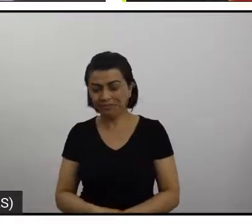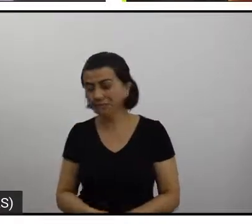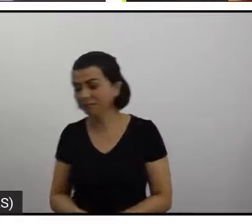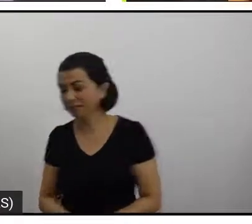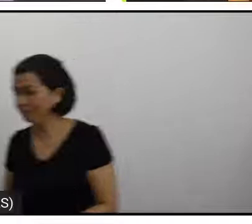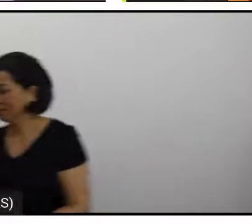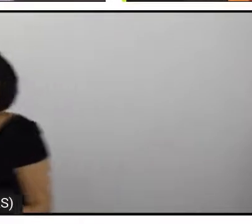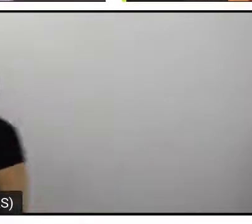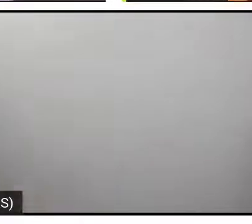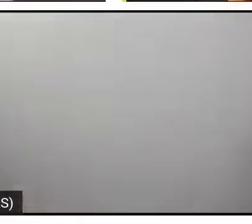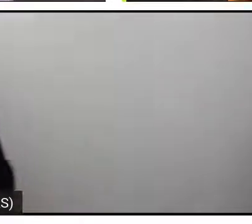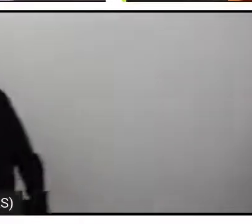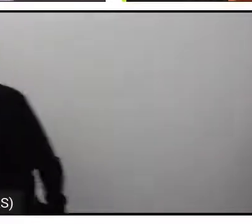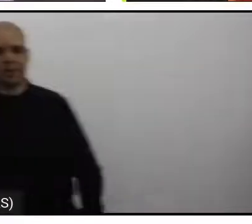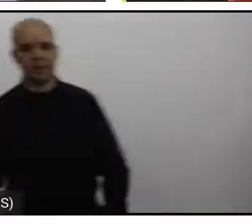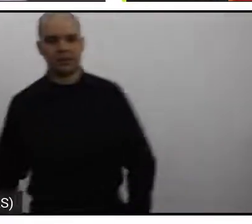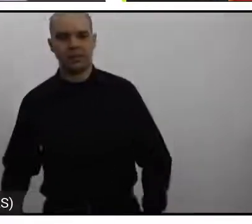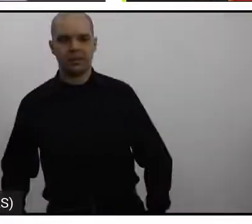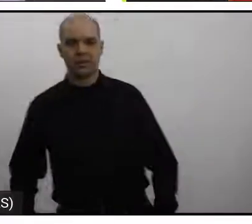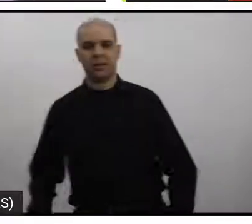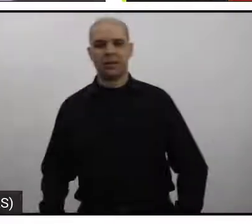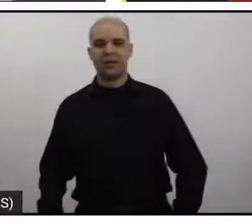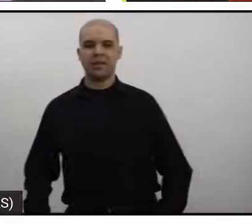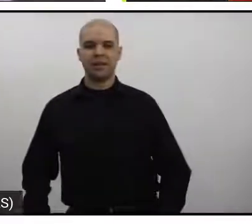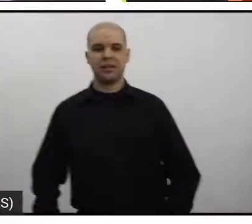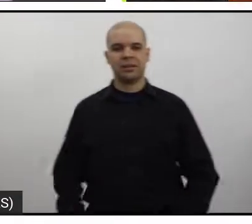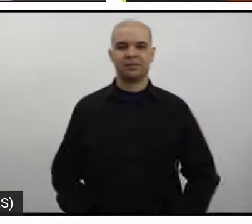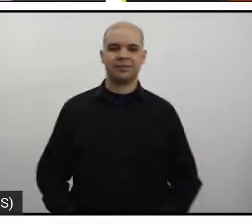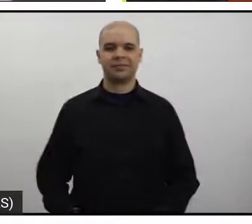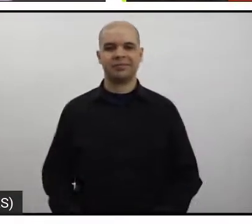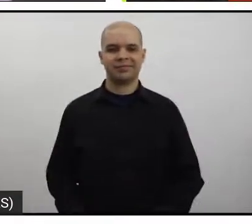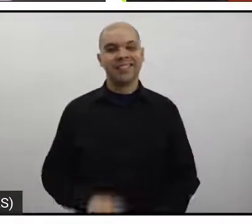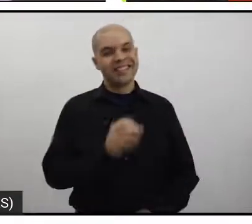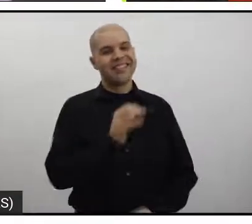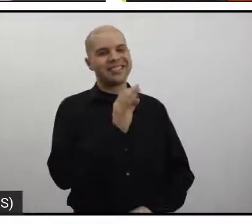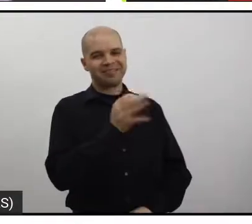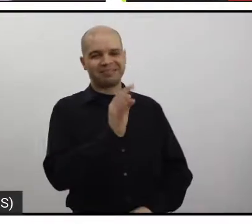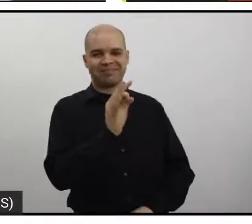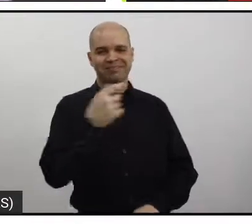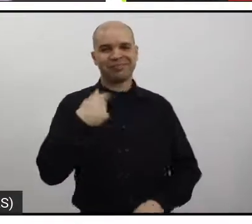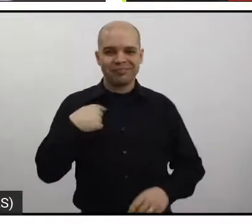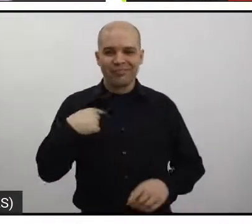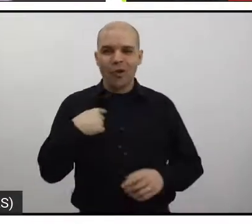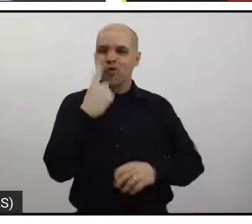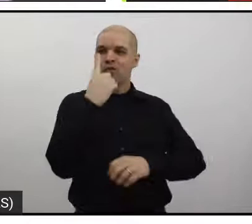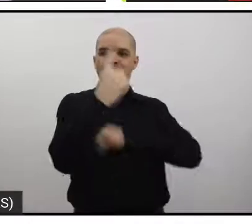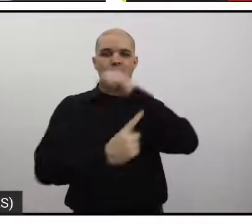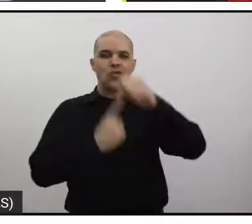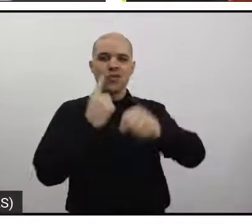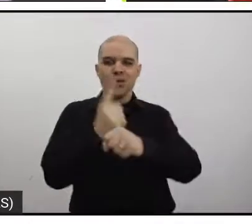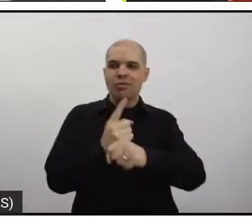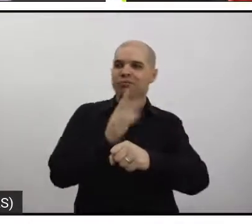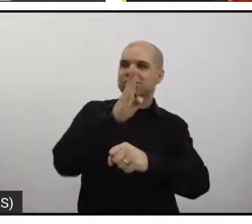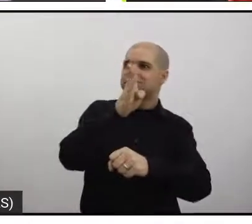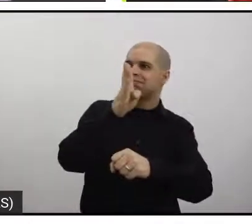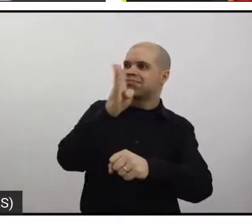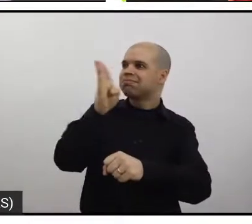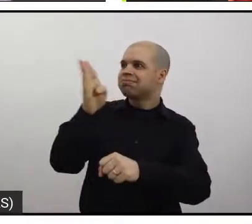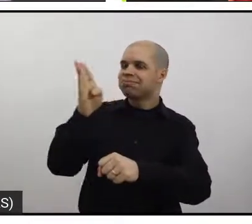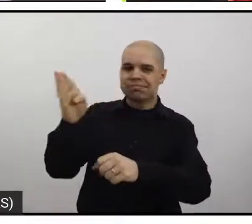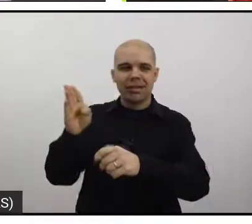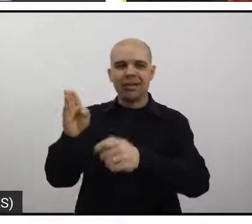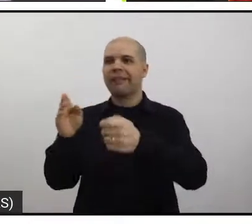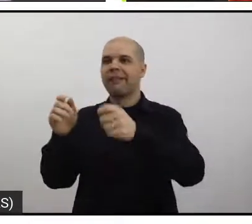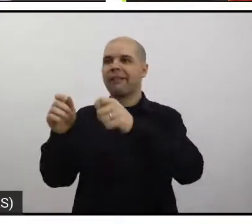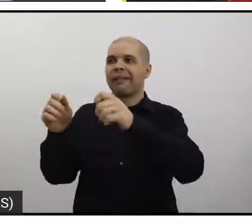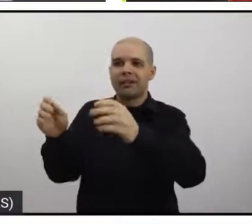viajando, instalando cabines em 6 cidades. Então, teve o Rio, aí